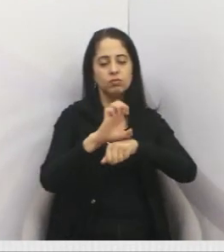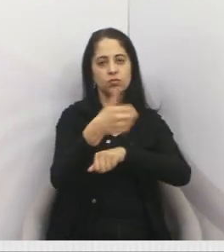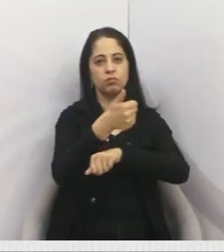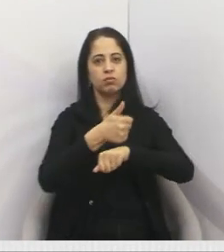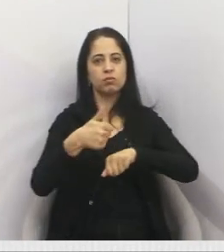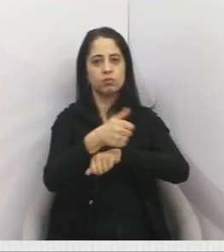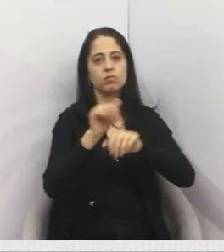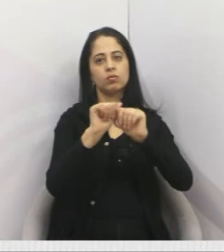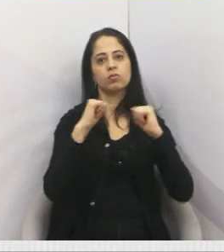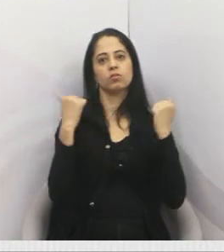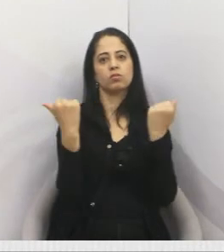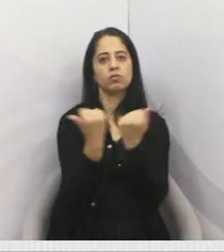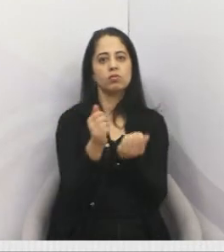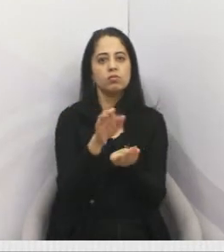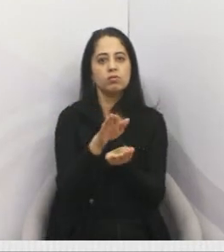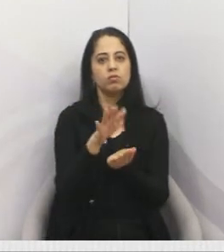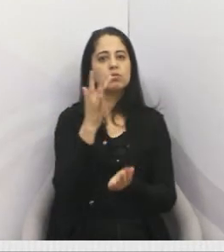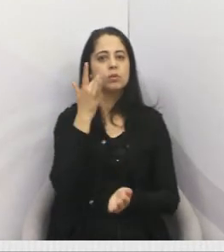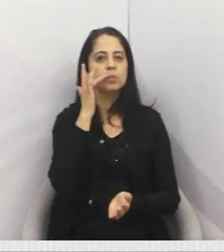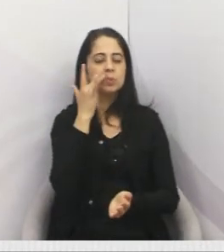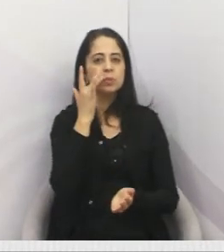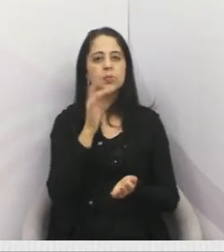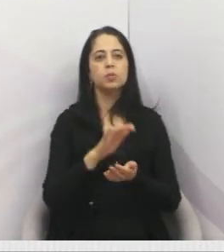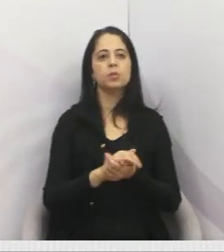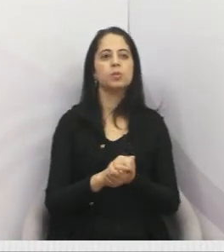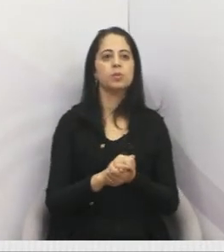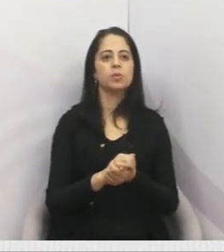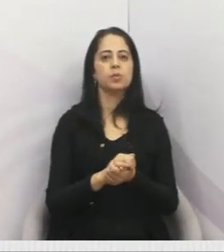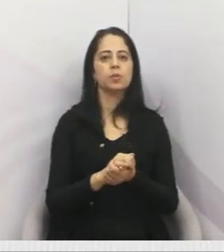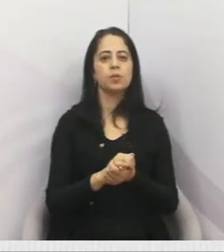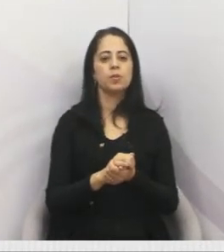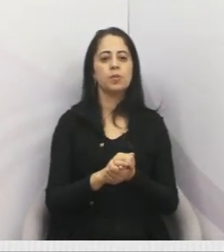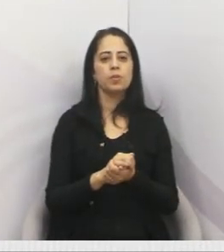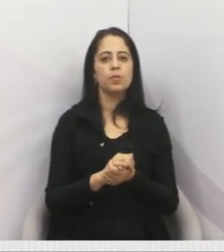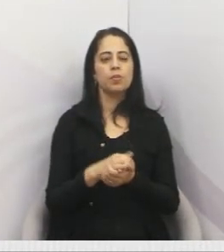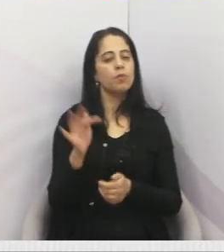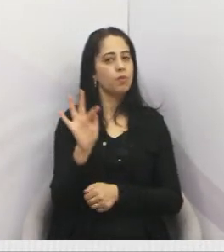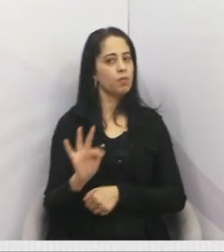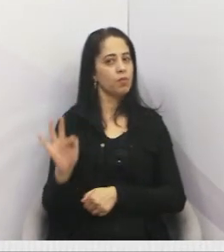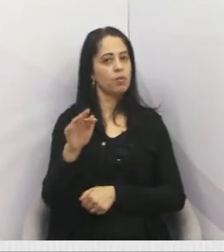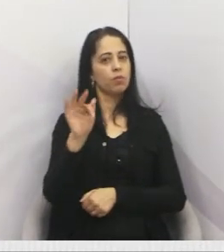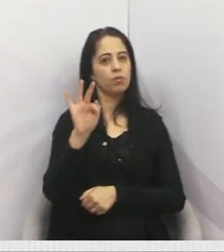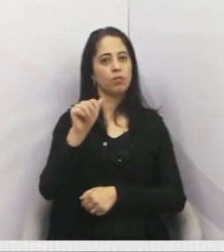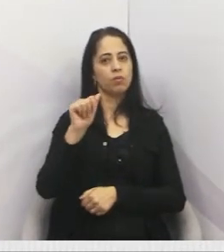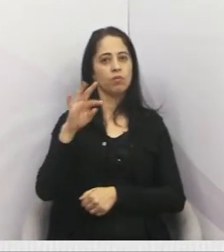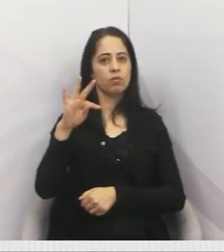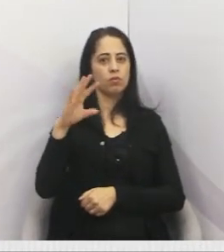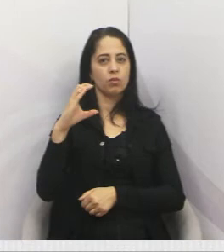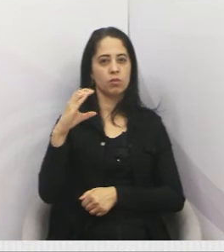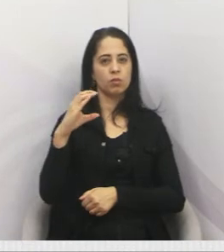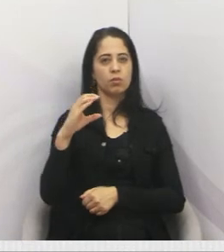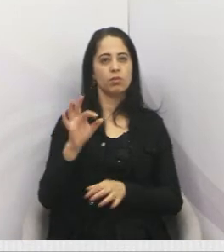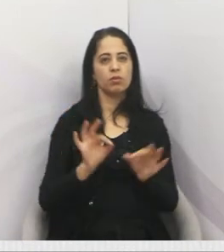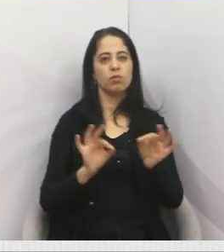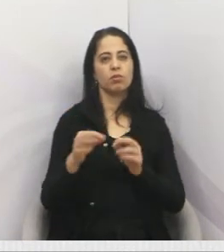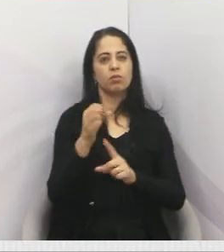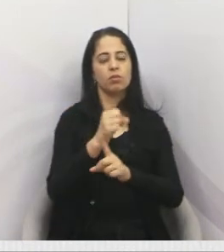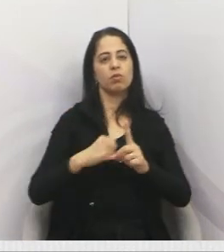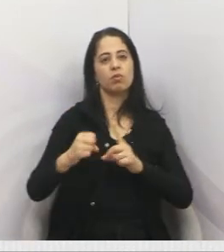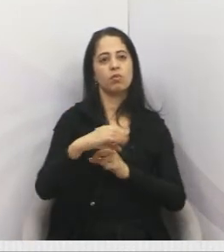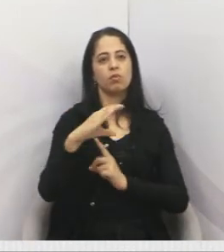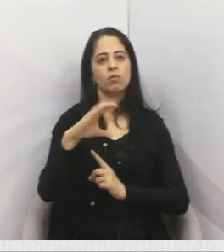profissionais, Associação das Empresas de Mineração, entidades acadêmicas, FATEC, Organização da Sociedade Civil,